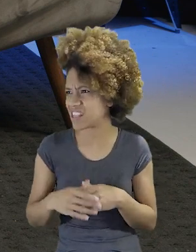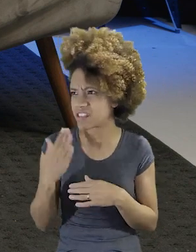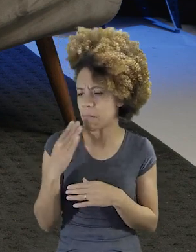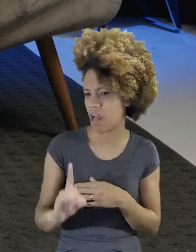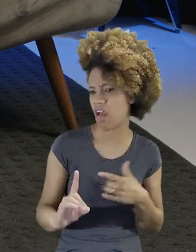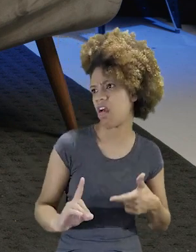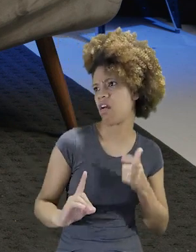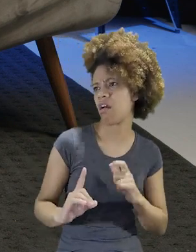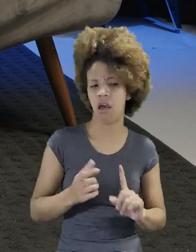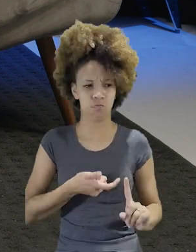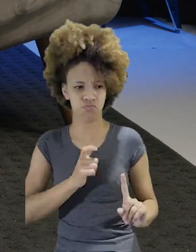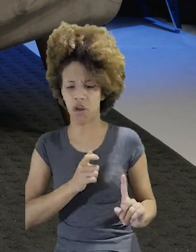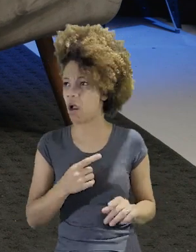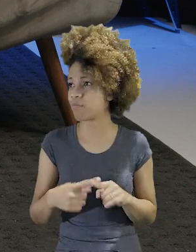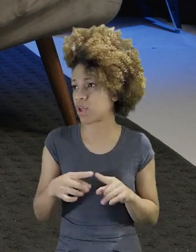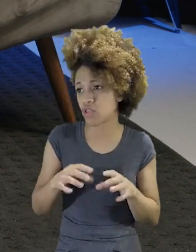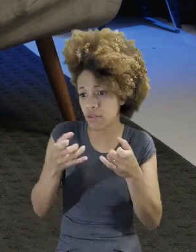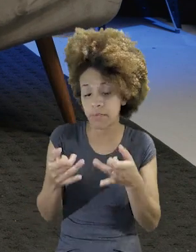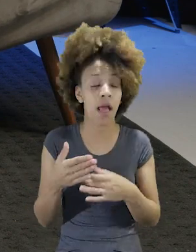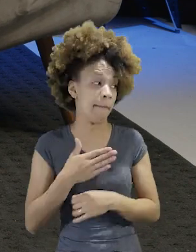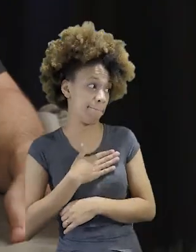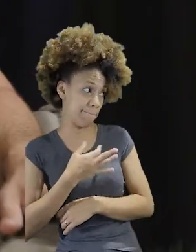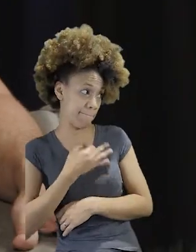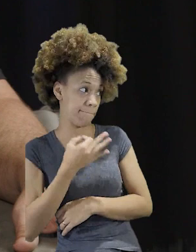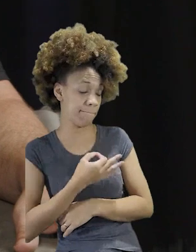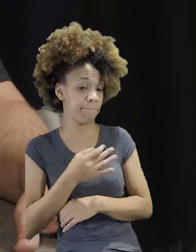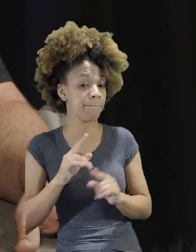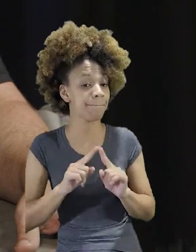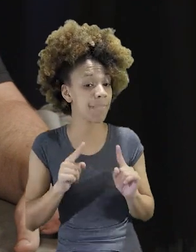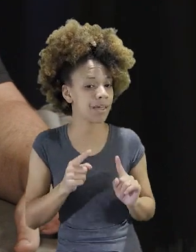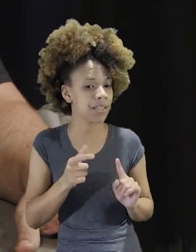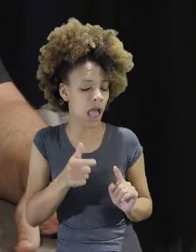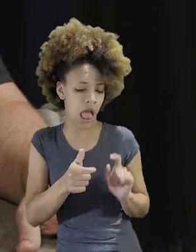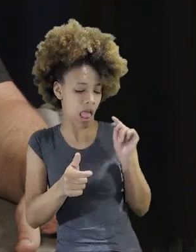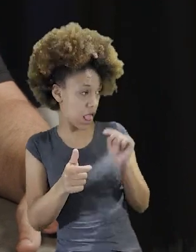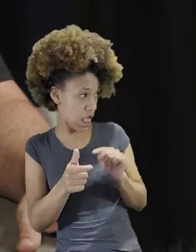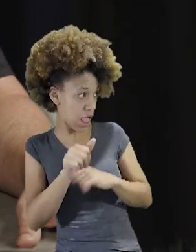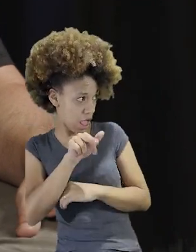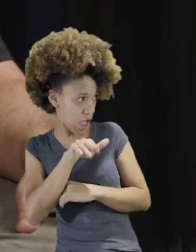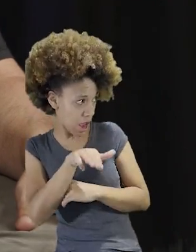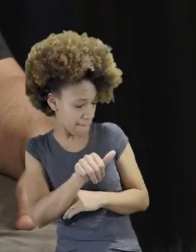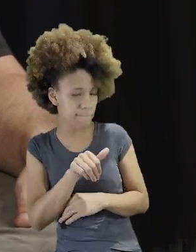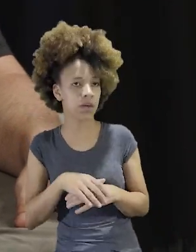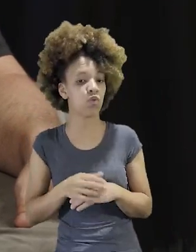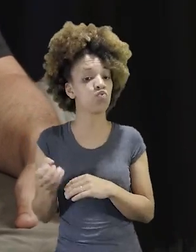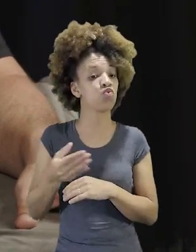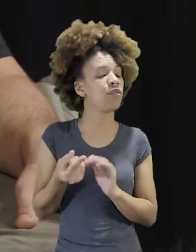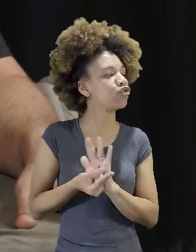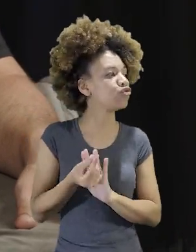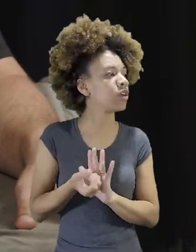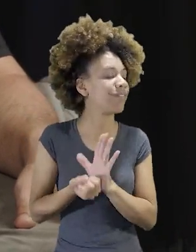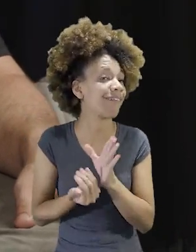falando é assim tem que ser é só isso que justifica é a minha visão mas para mim essa arma é baseada